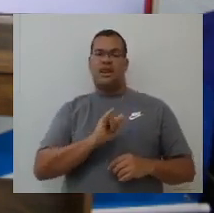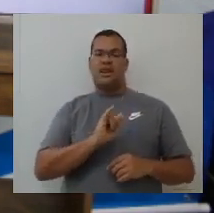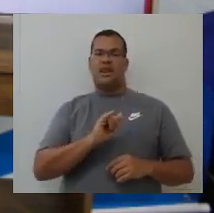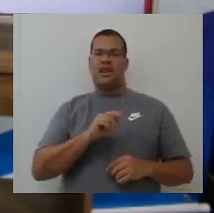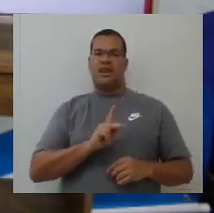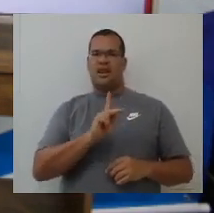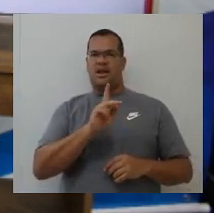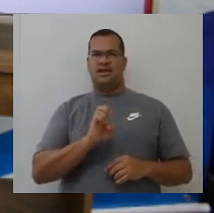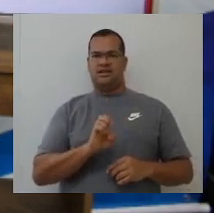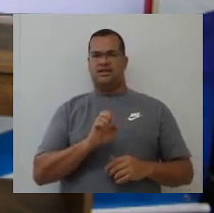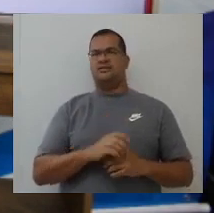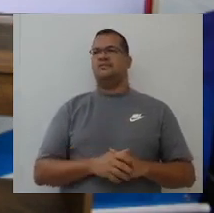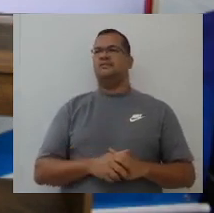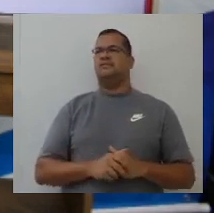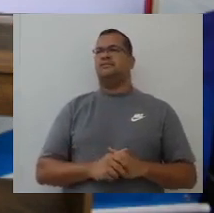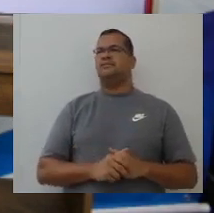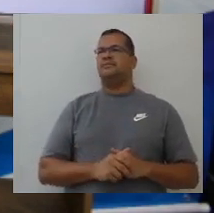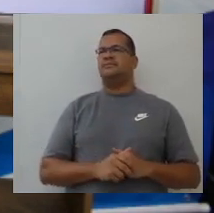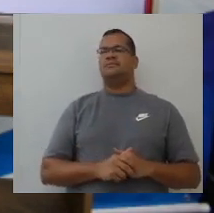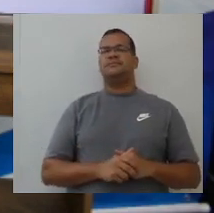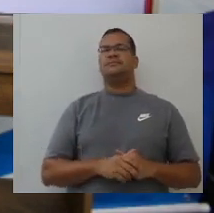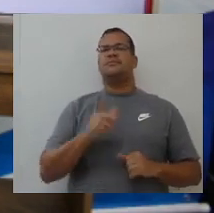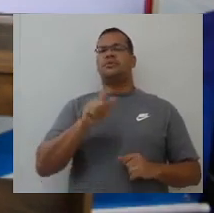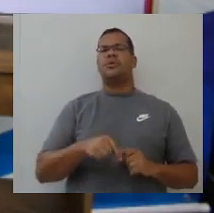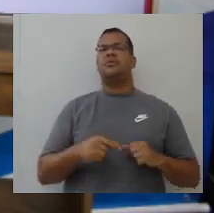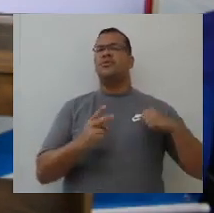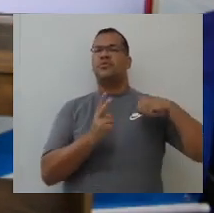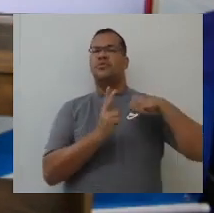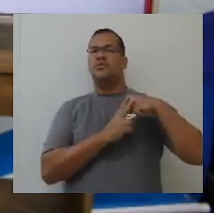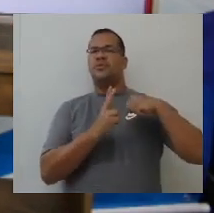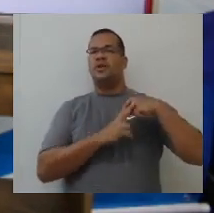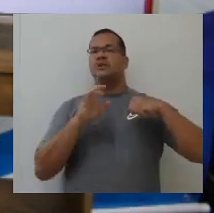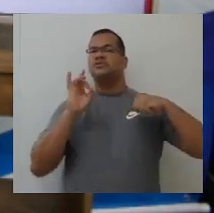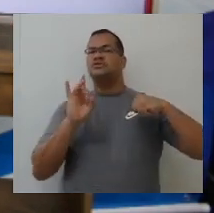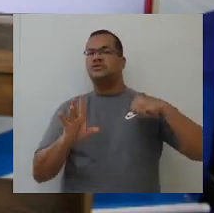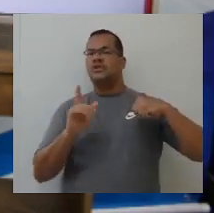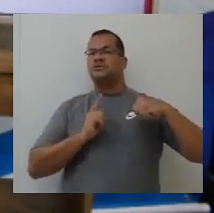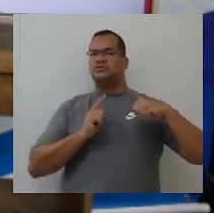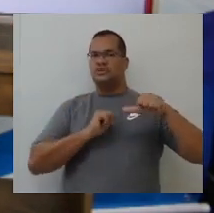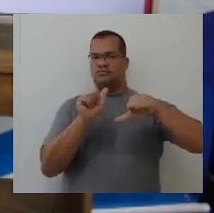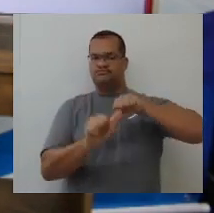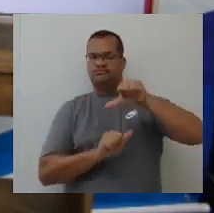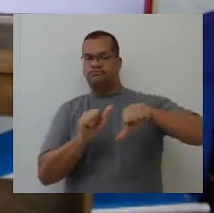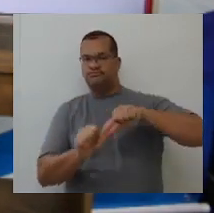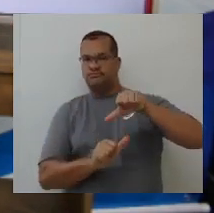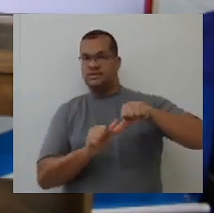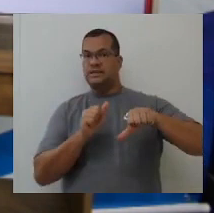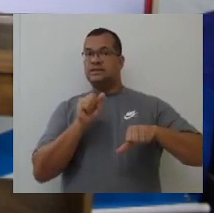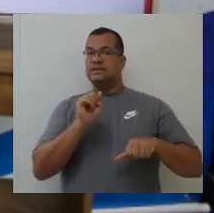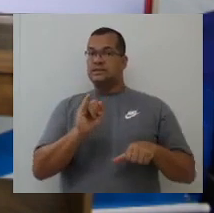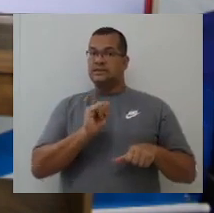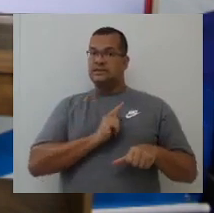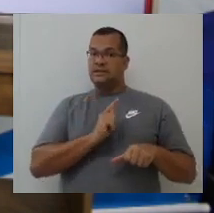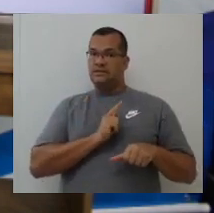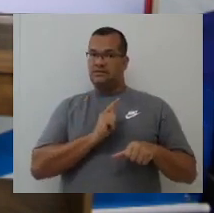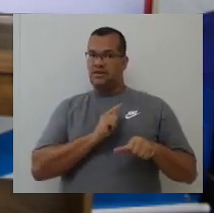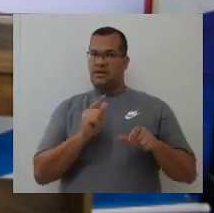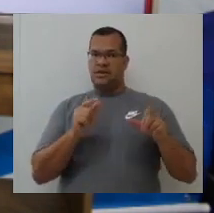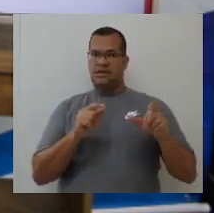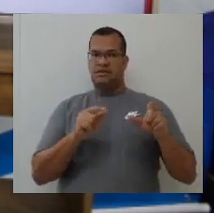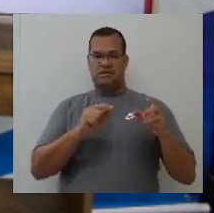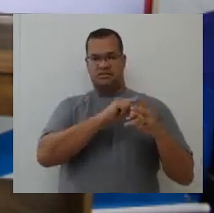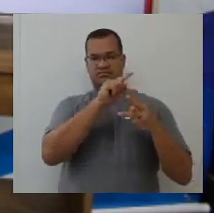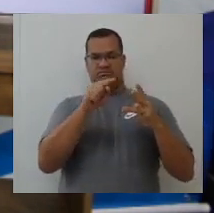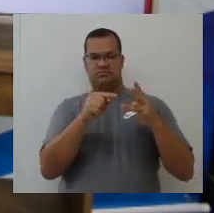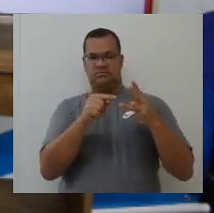Beleza? Próximo ponto, vamos lá. O verbo só deverá sofrer alteração quando estiver relacionado à